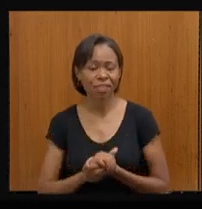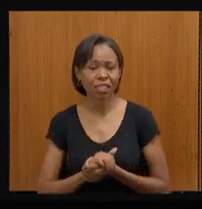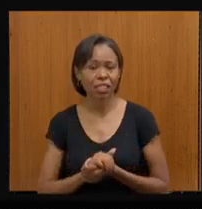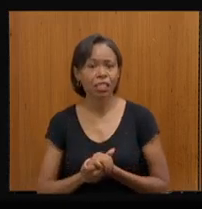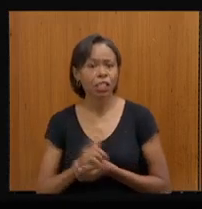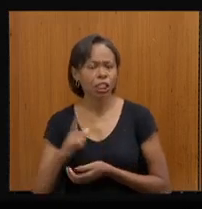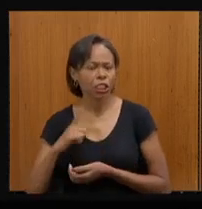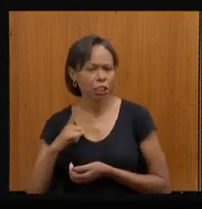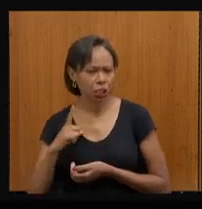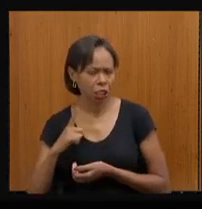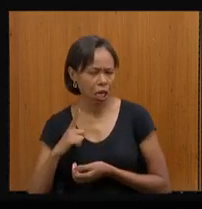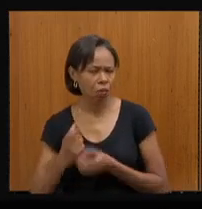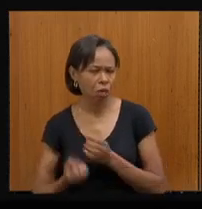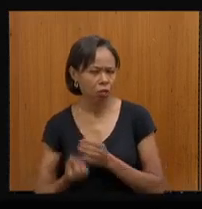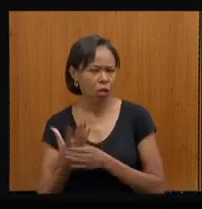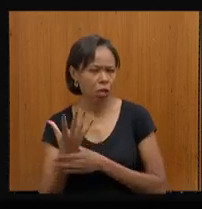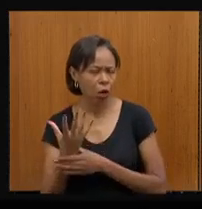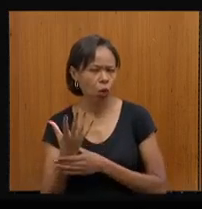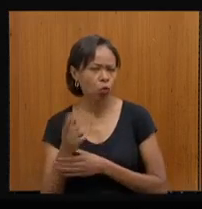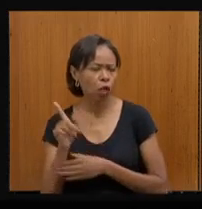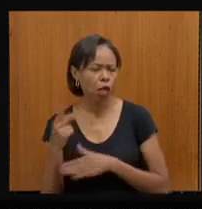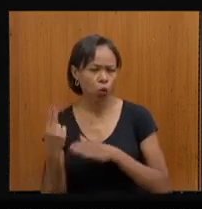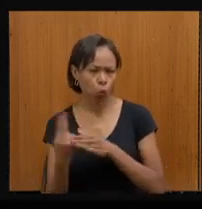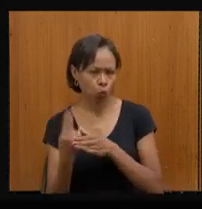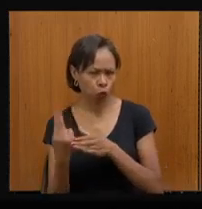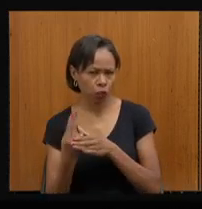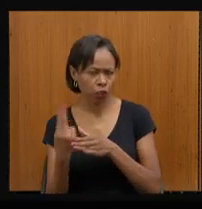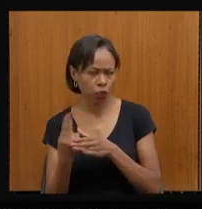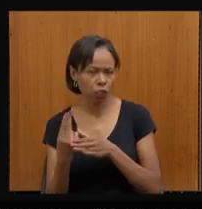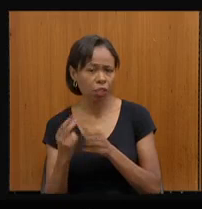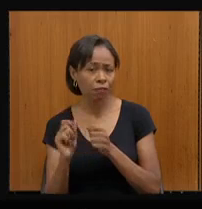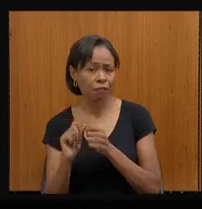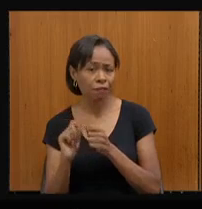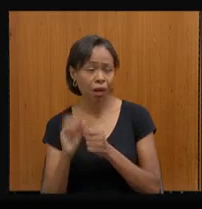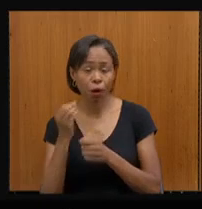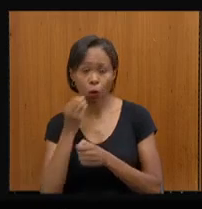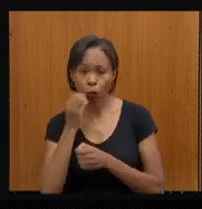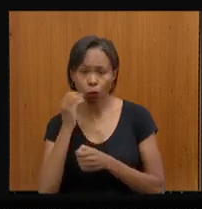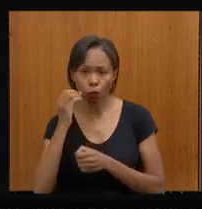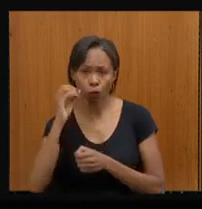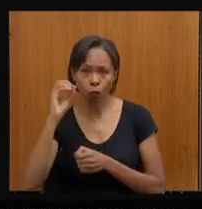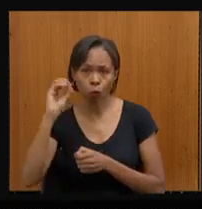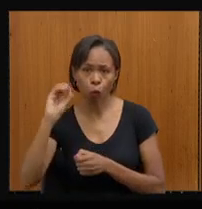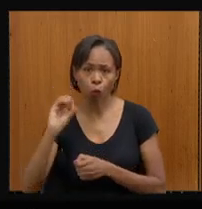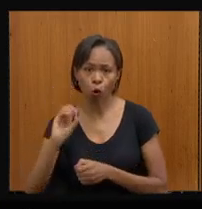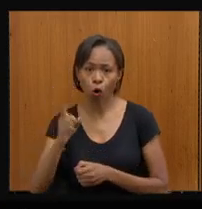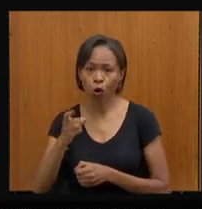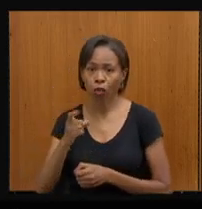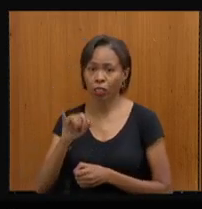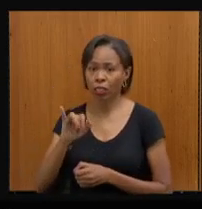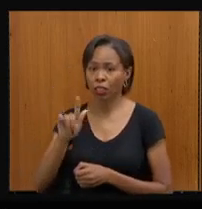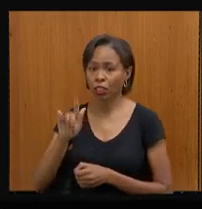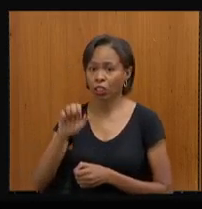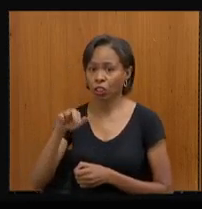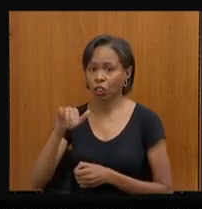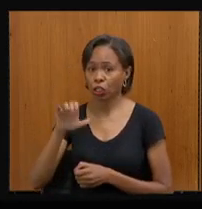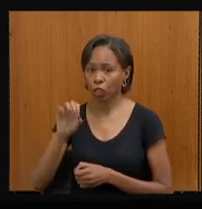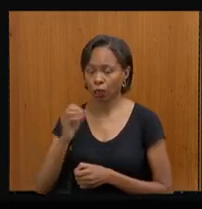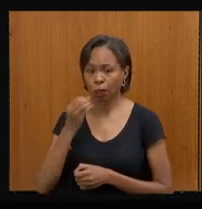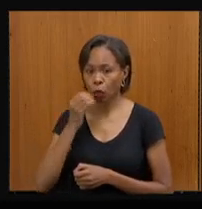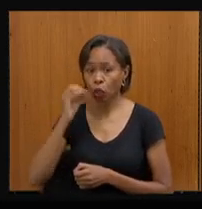Detran lá tem alguma usina de produção de oxigênio e dizem que a maior mina de